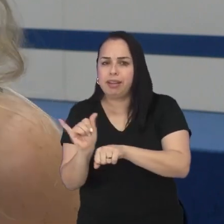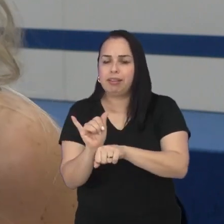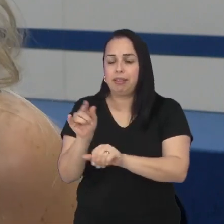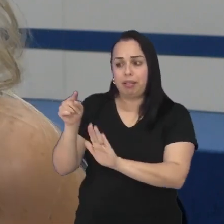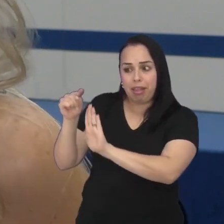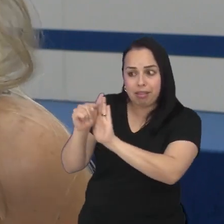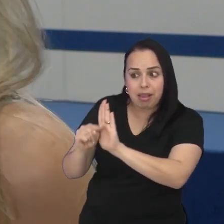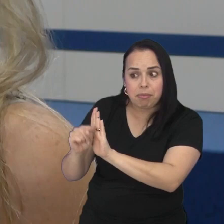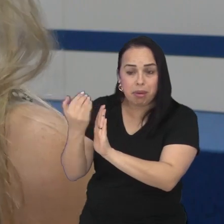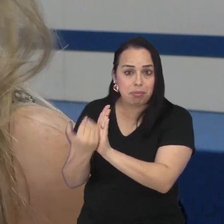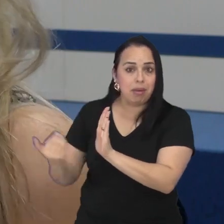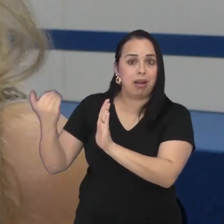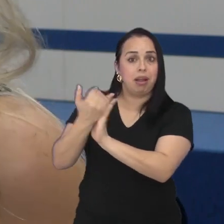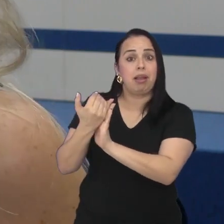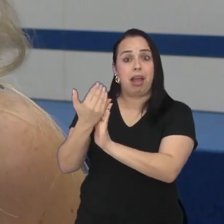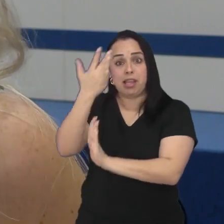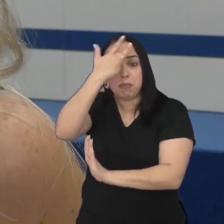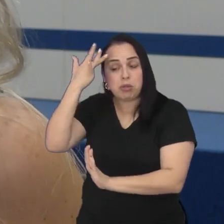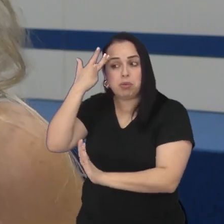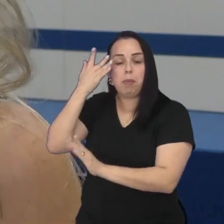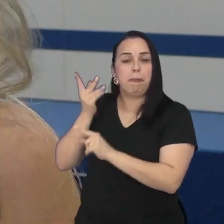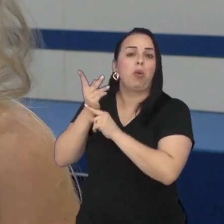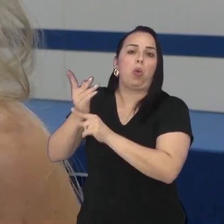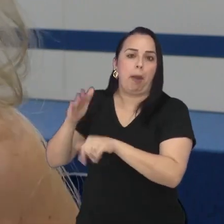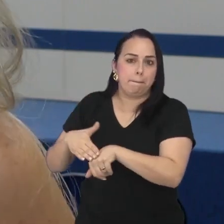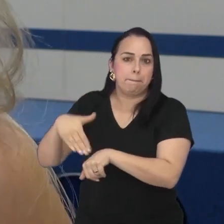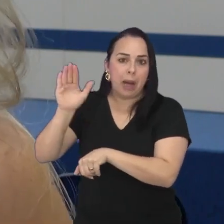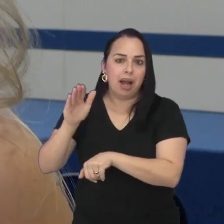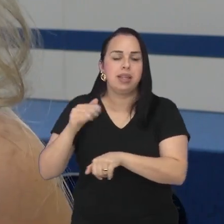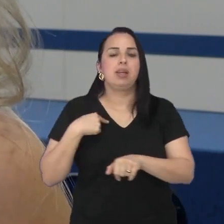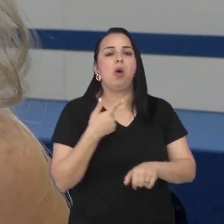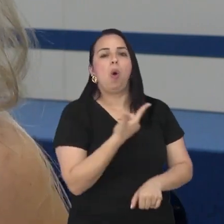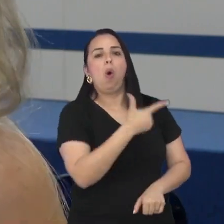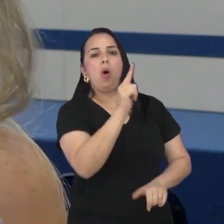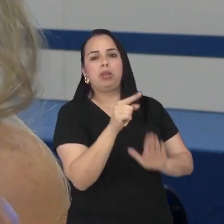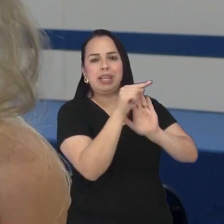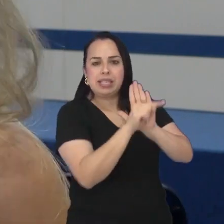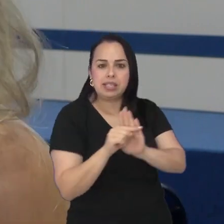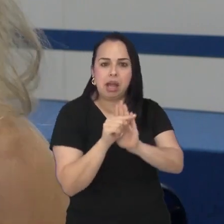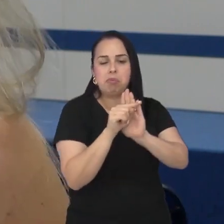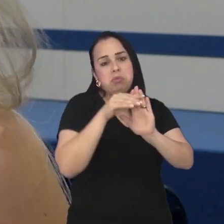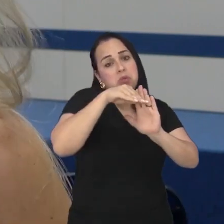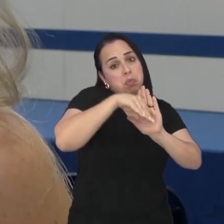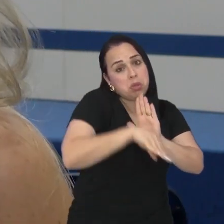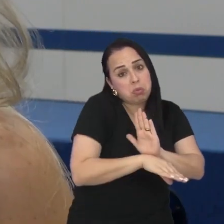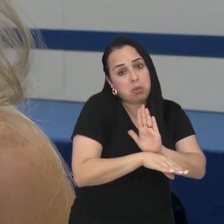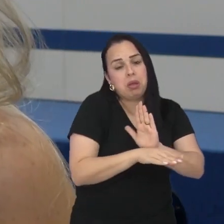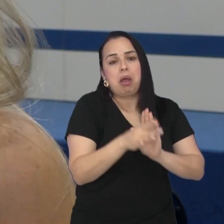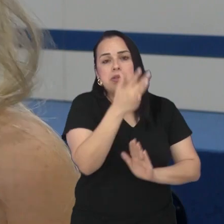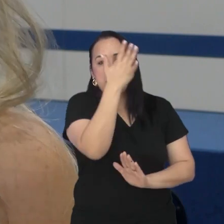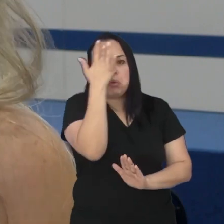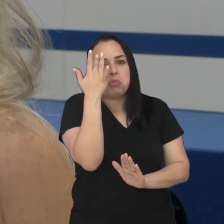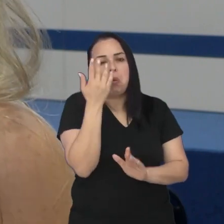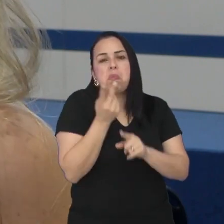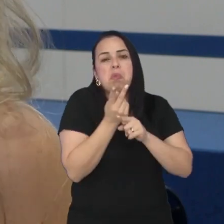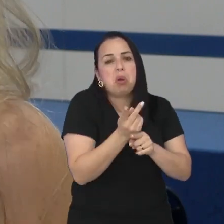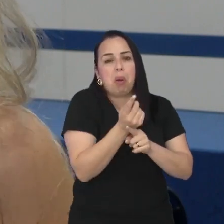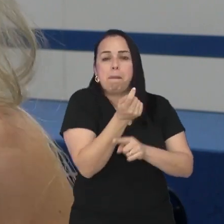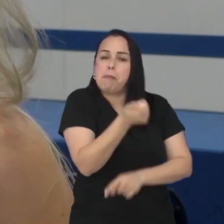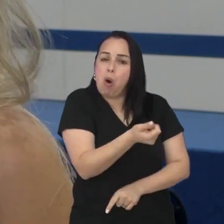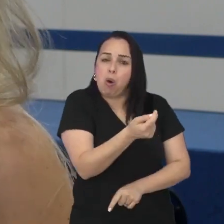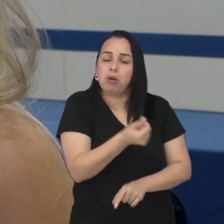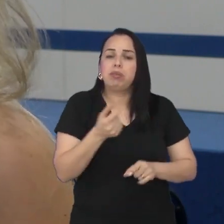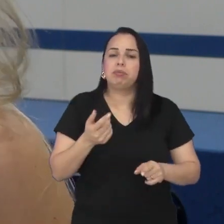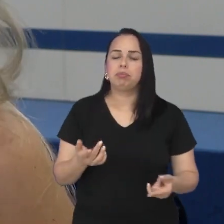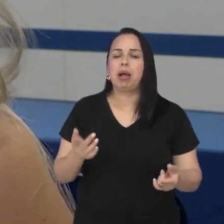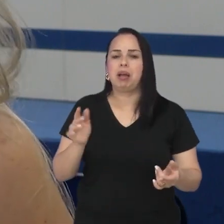de um exame, porque está tendo maior demanda, diminui algum outro exame, porque a demanda está um pouco menor, para ajustar